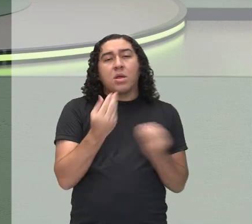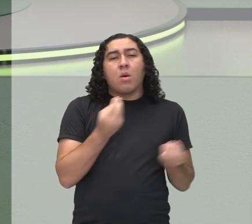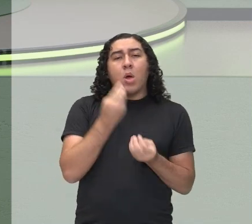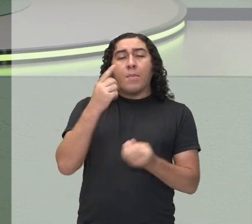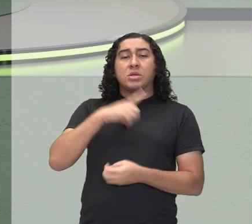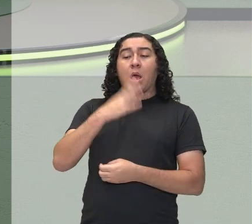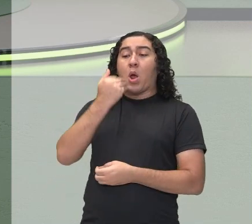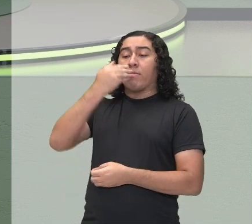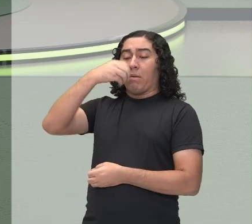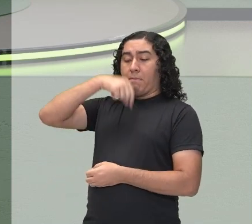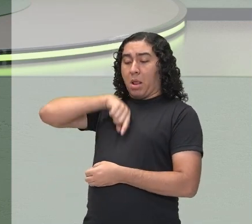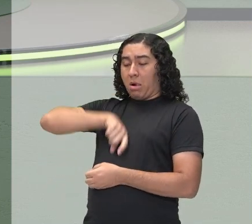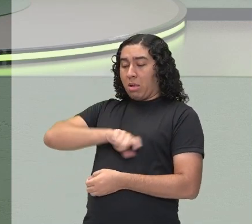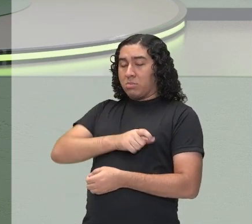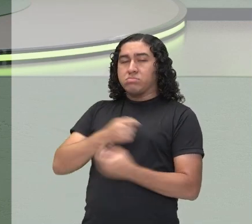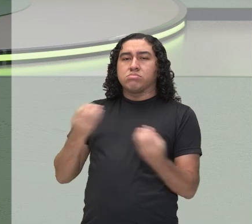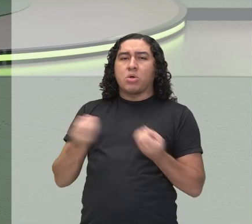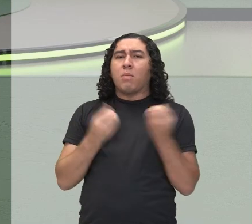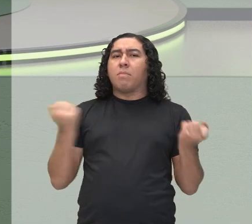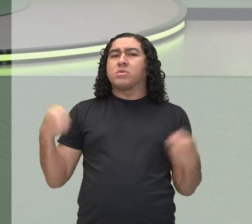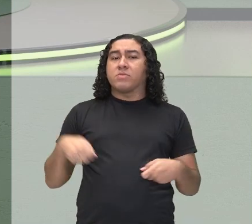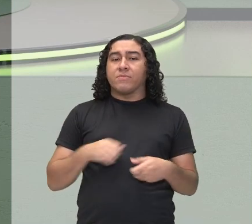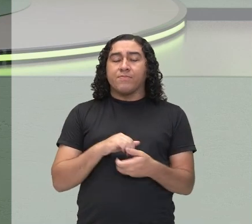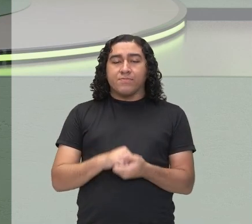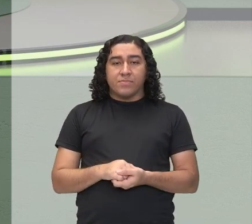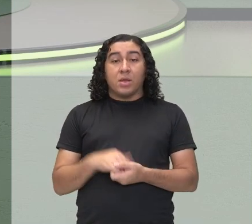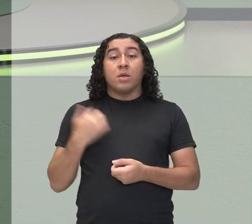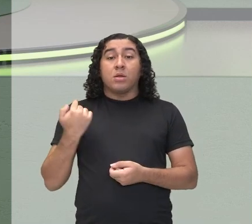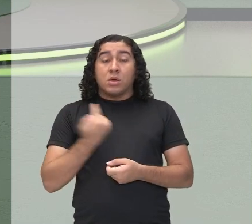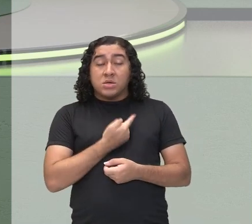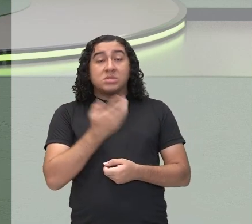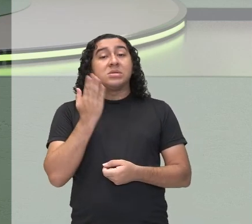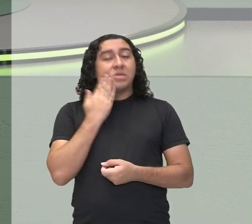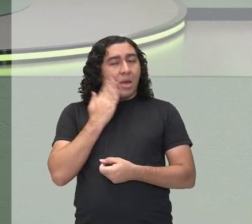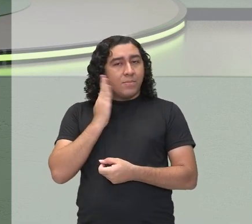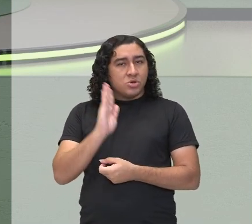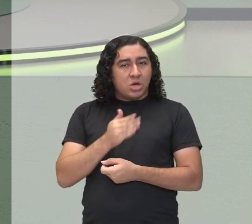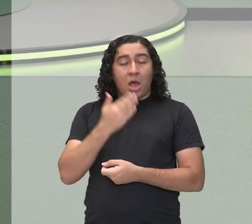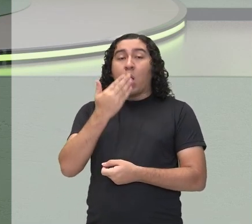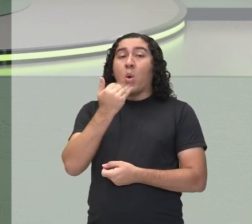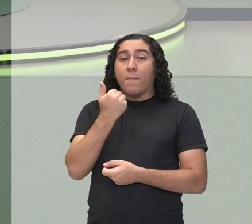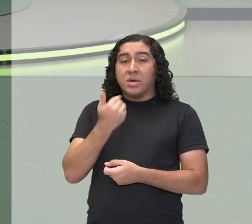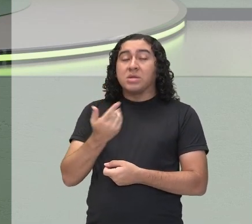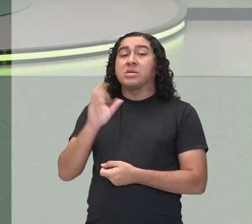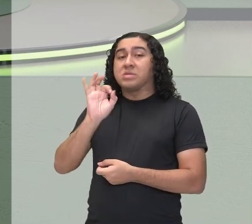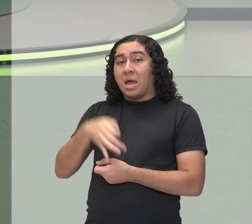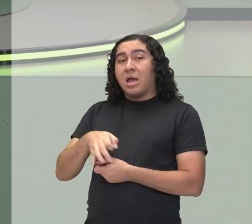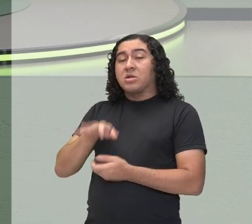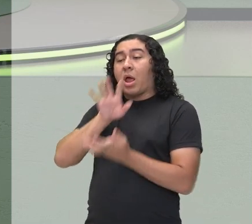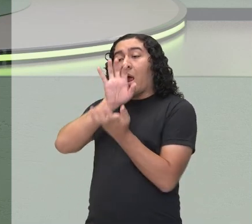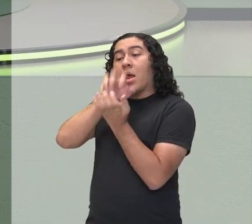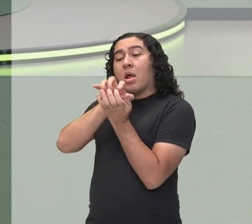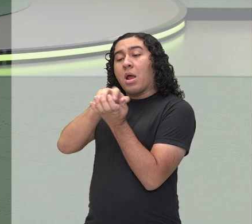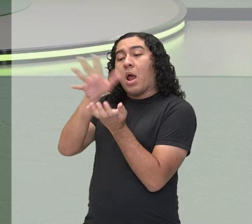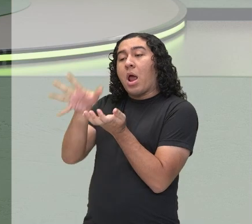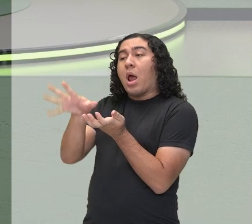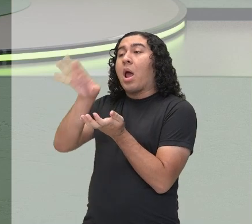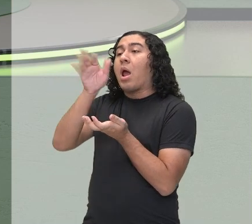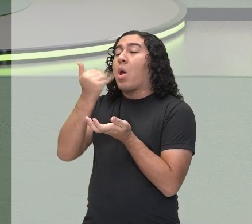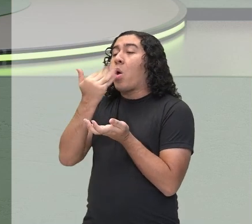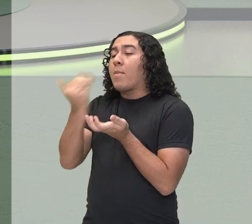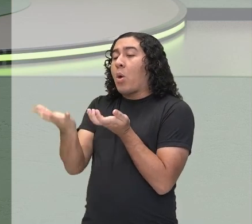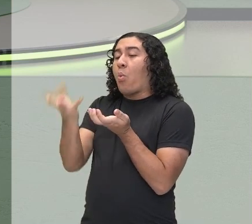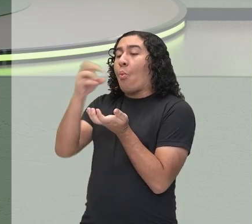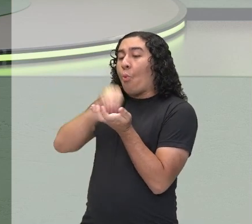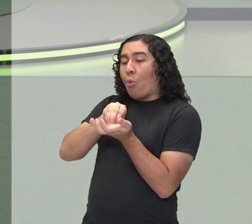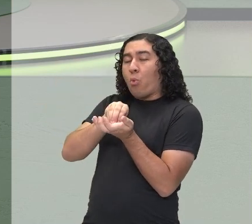para gerar essa energia, né? Então a gente já sabe que o alimento entra pela nossa boca, né? Quando a gente está nos alimentando, na hora do